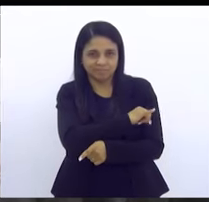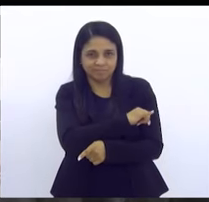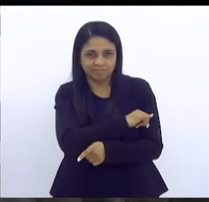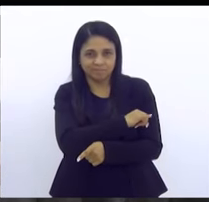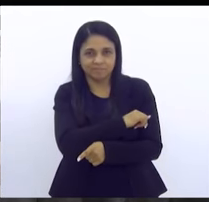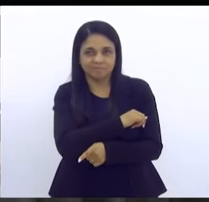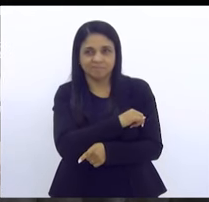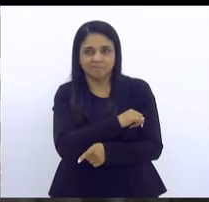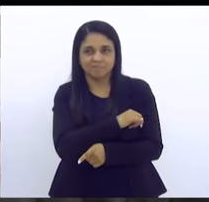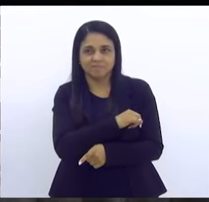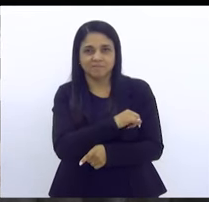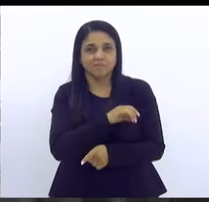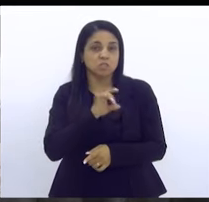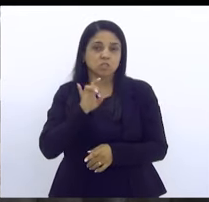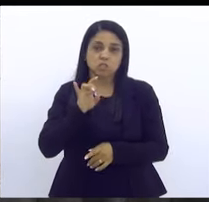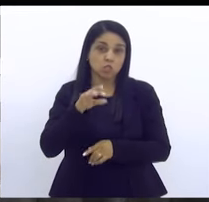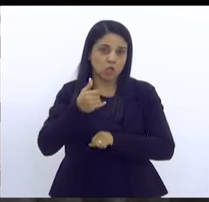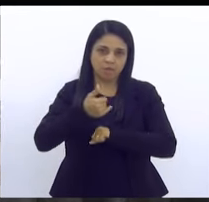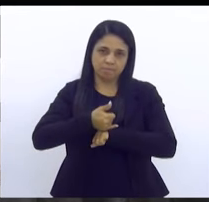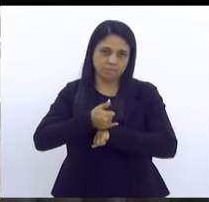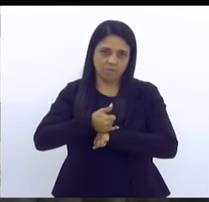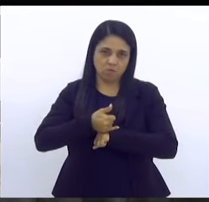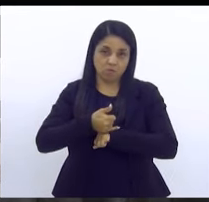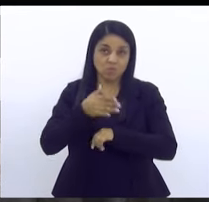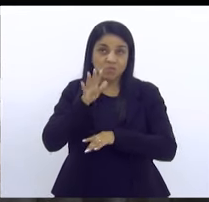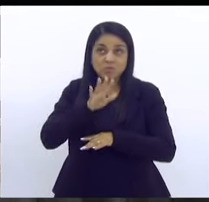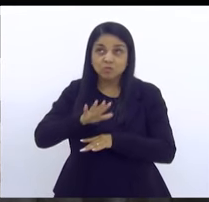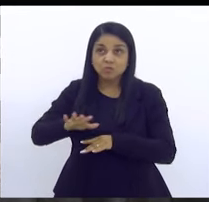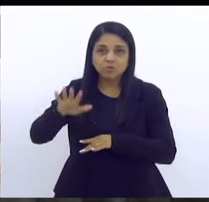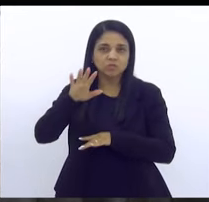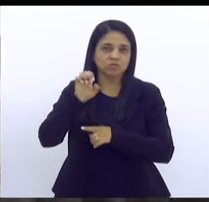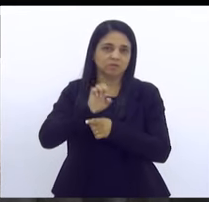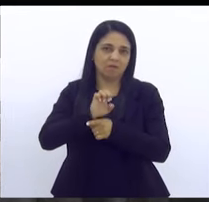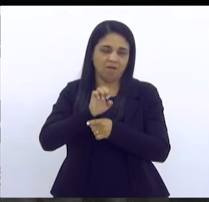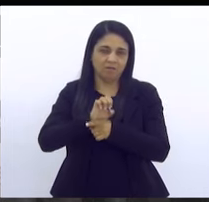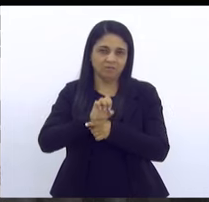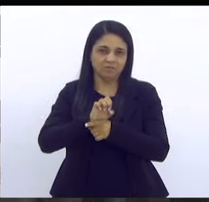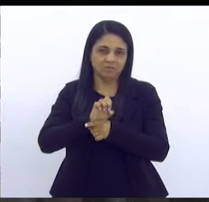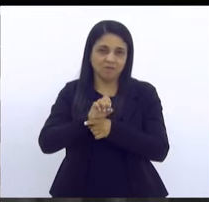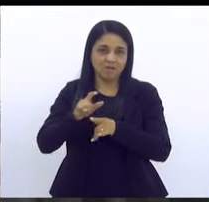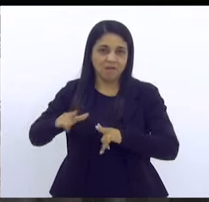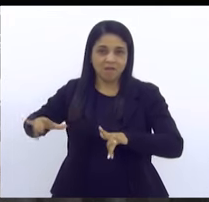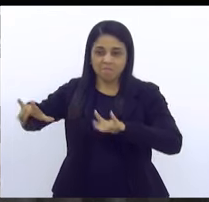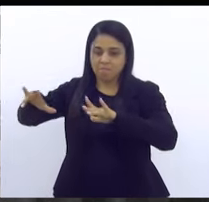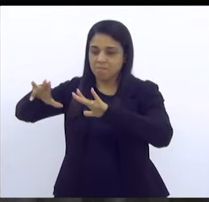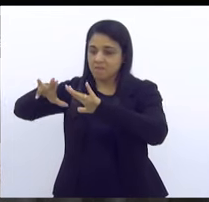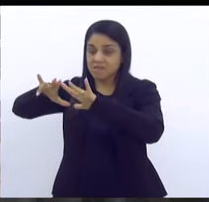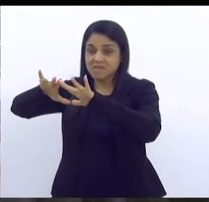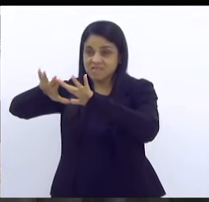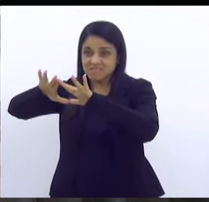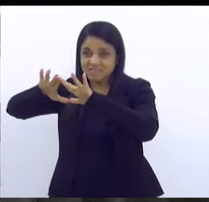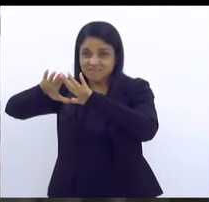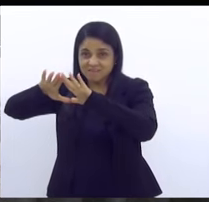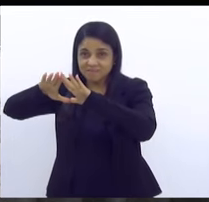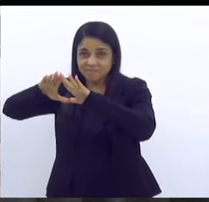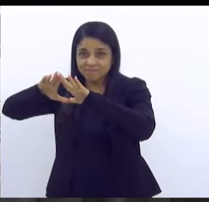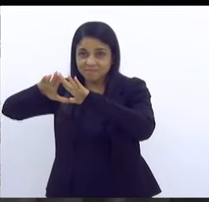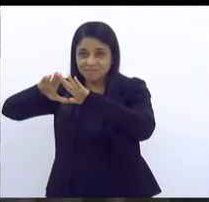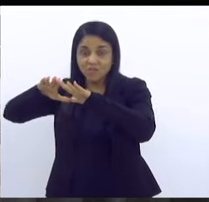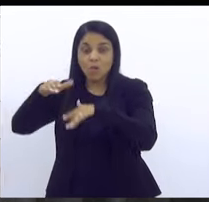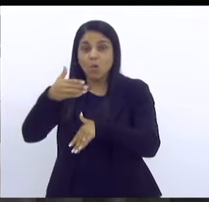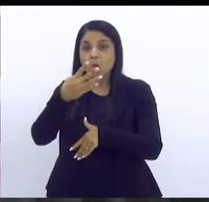não mais apenas na capital. A milícia se expandiu na região metropolitana.